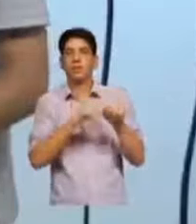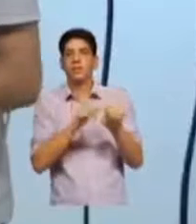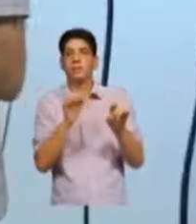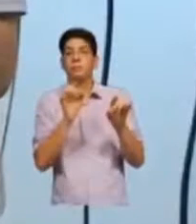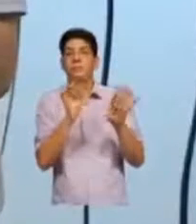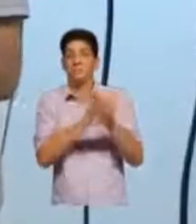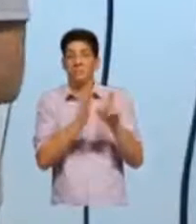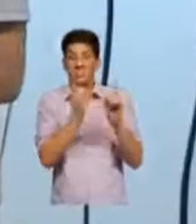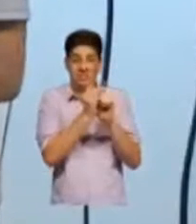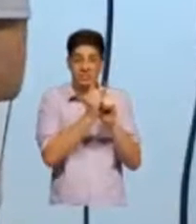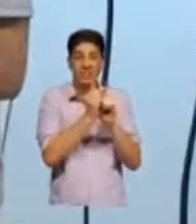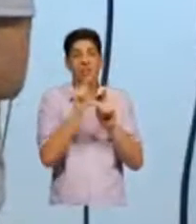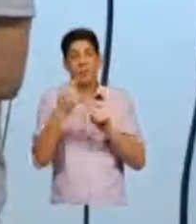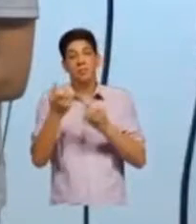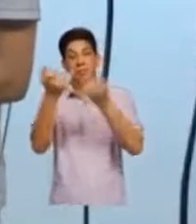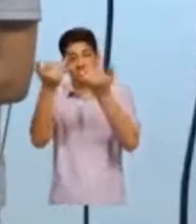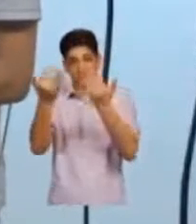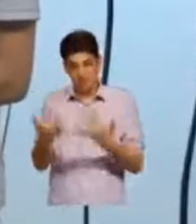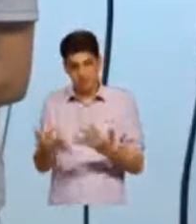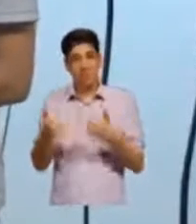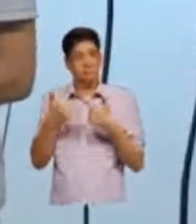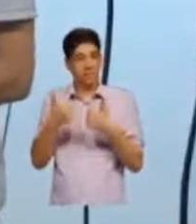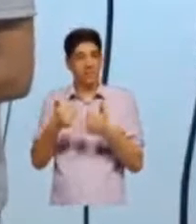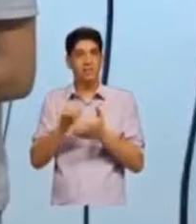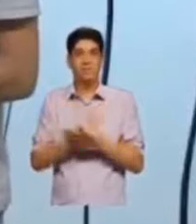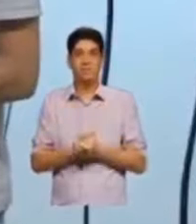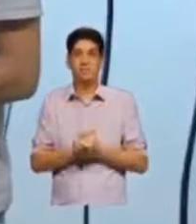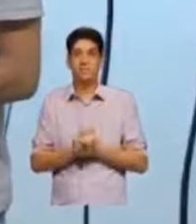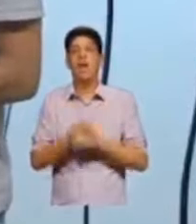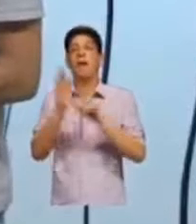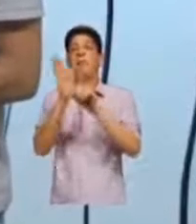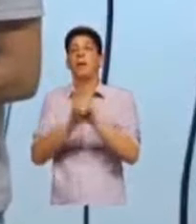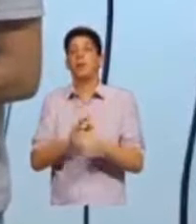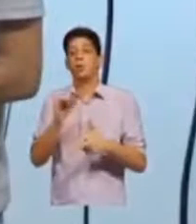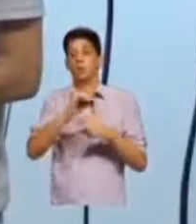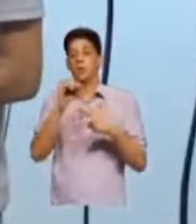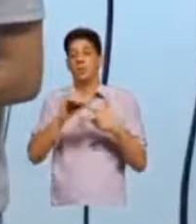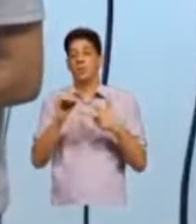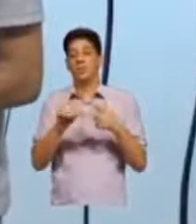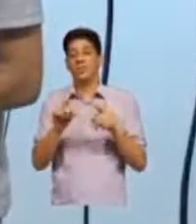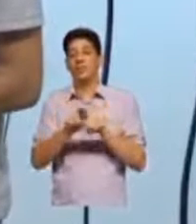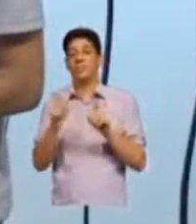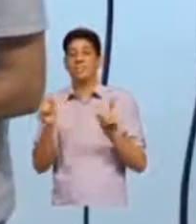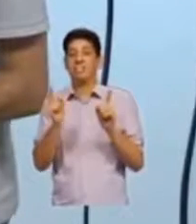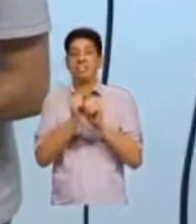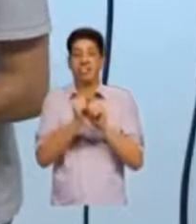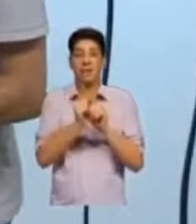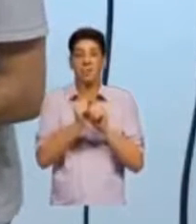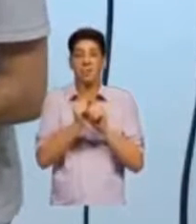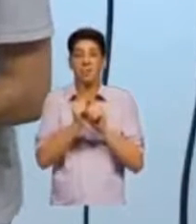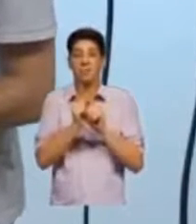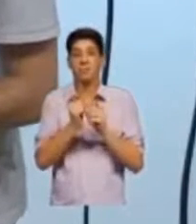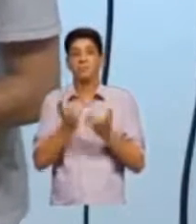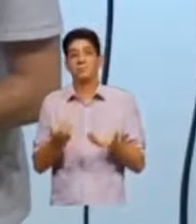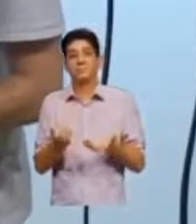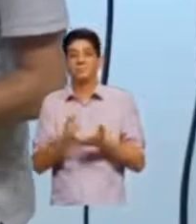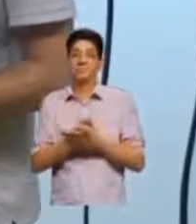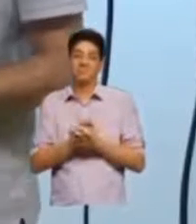próxima aula, eu volto nela. E as questões do Enem que não deu tempo de fazer. Conversa